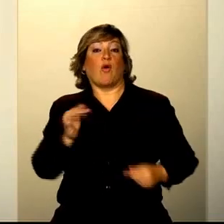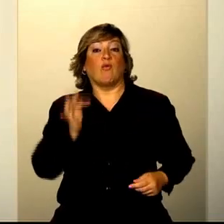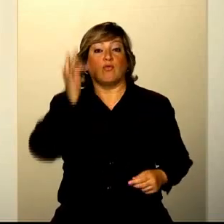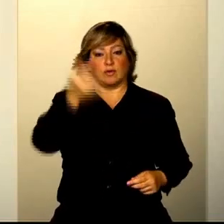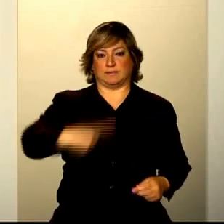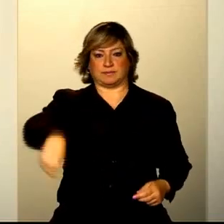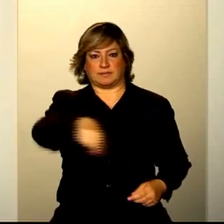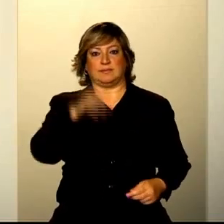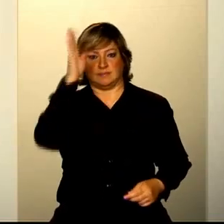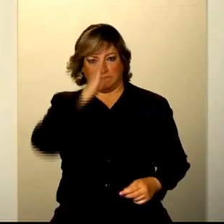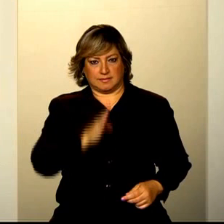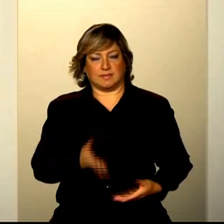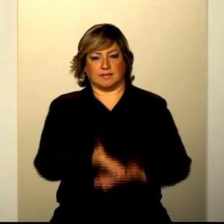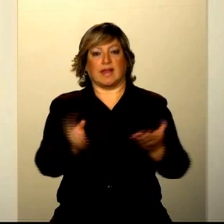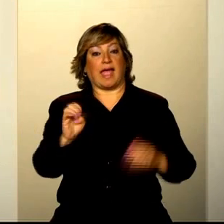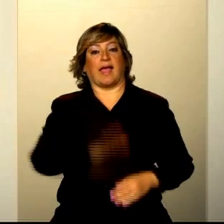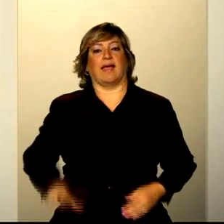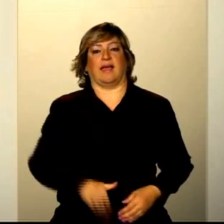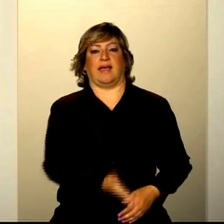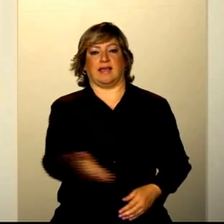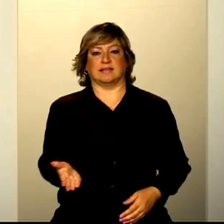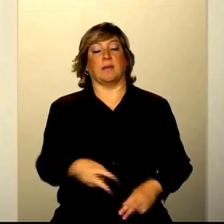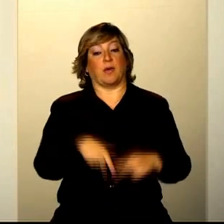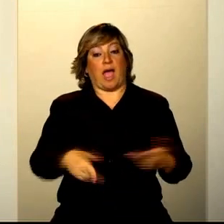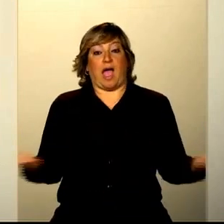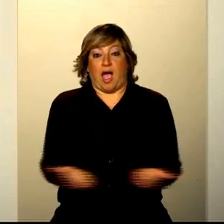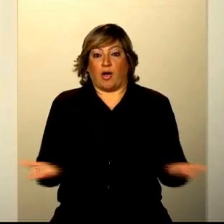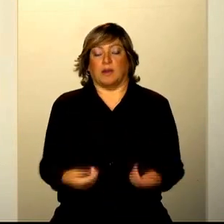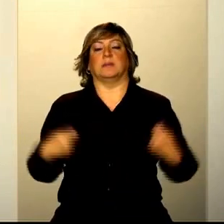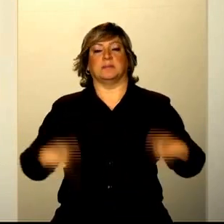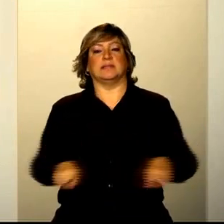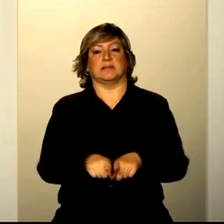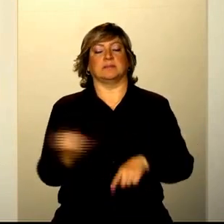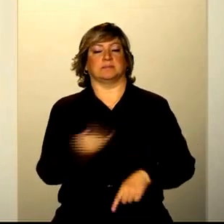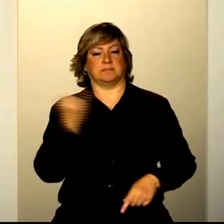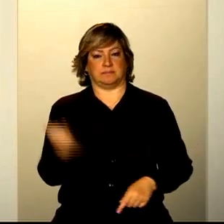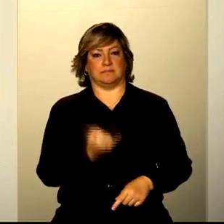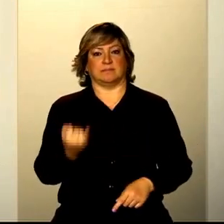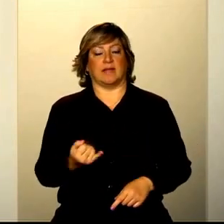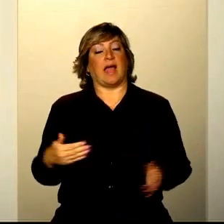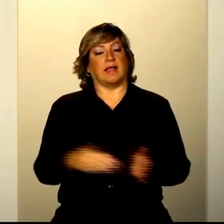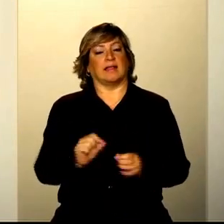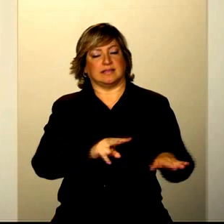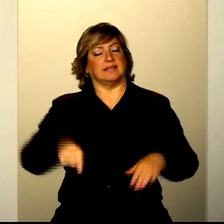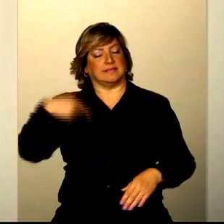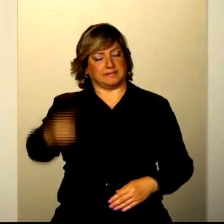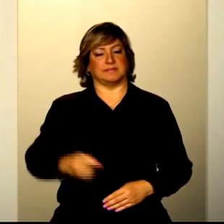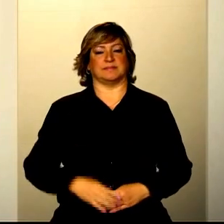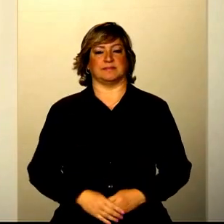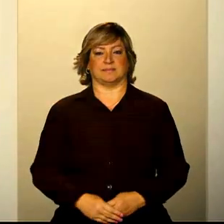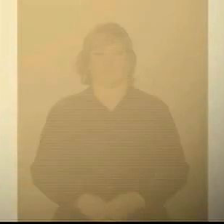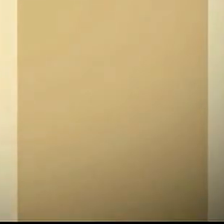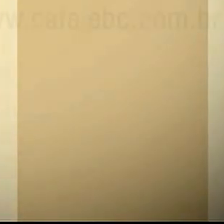futuro desse país é das crianças e portanto o presente também tem de ser delas até a semana que vem